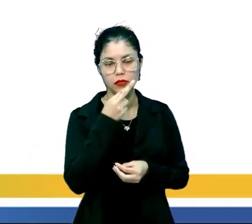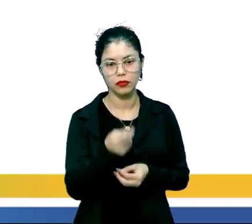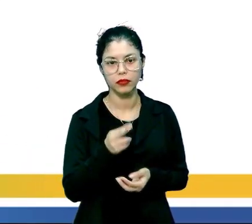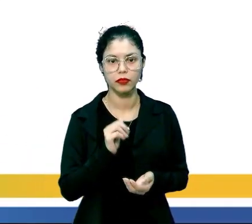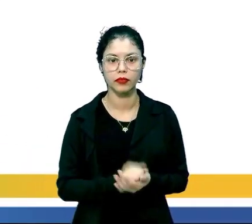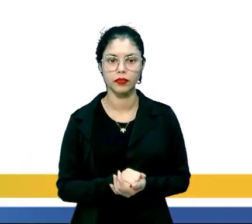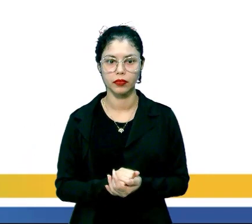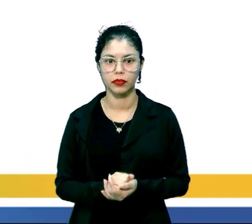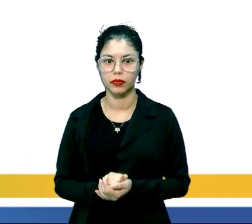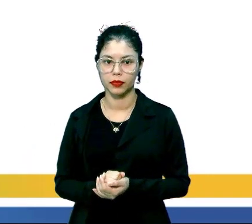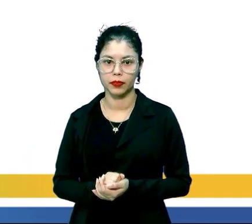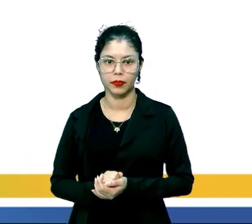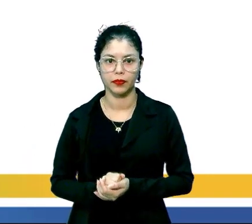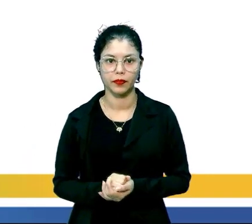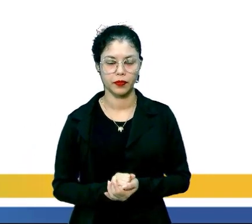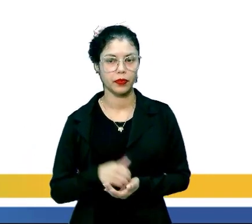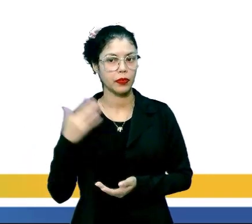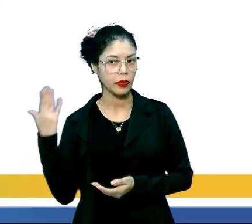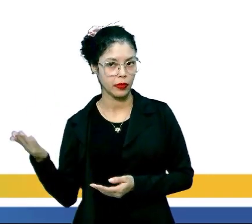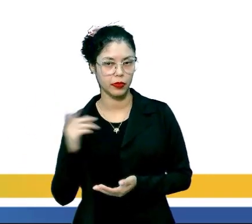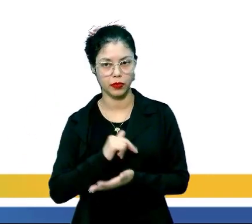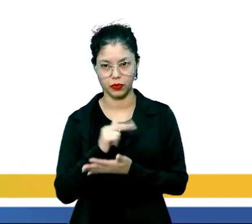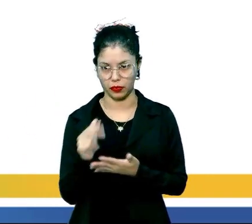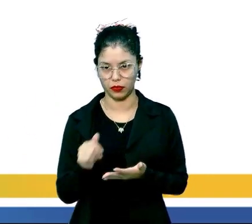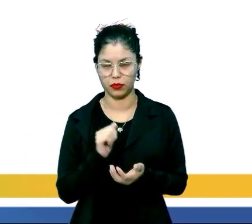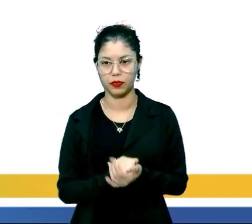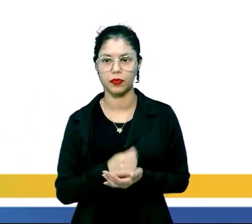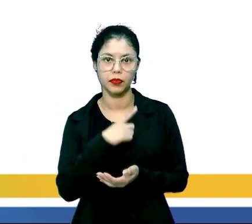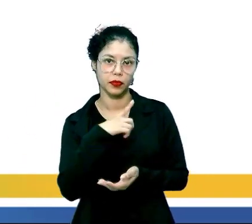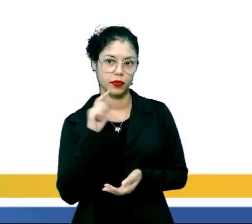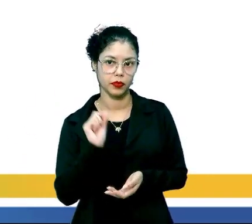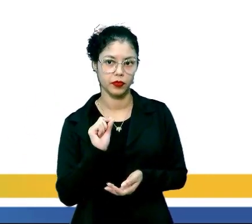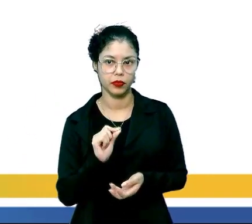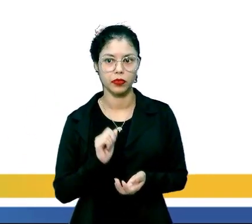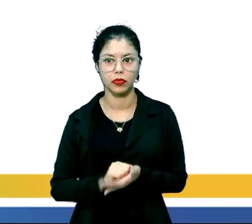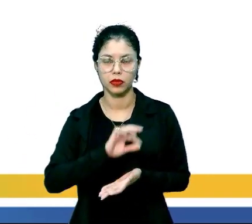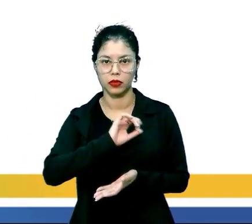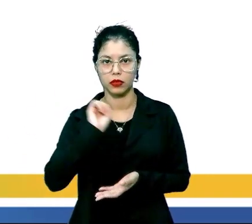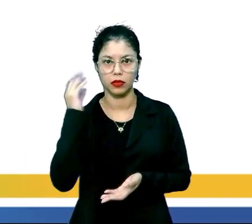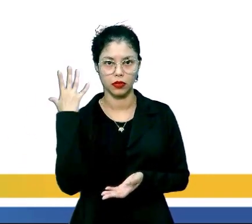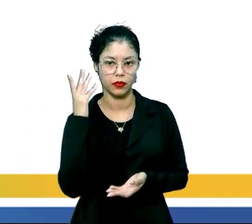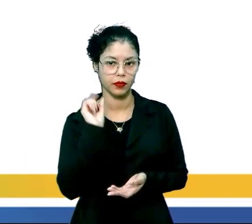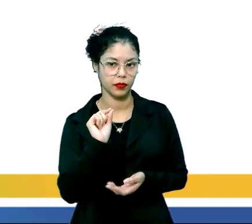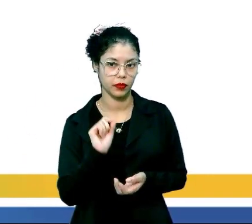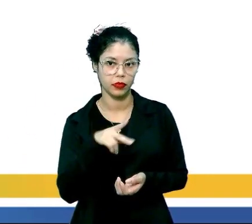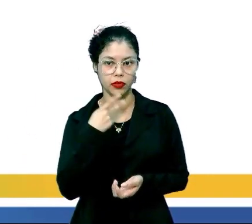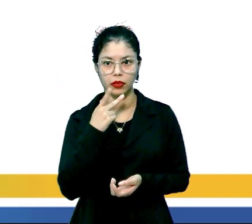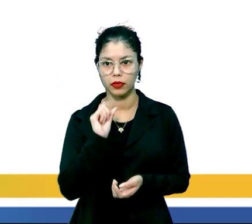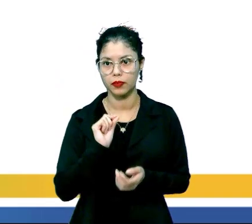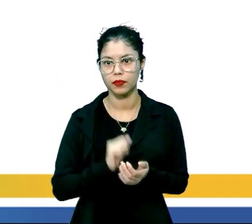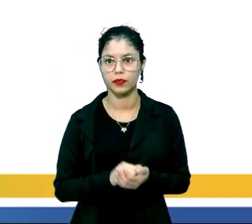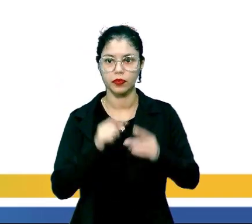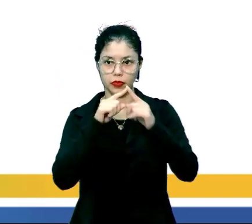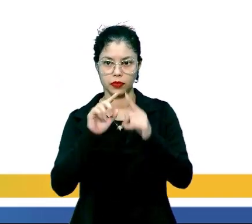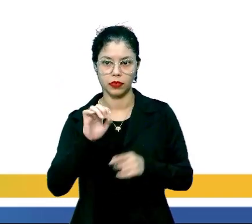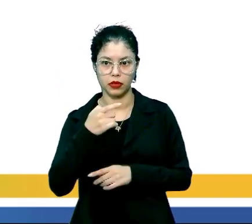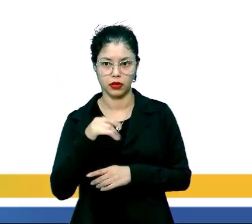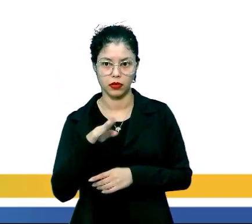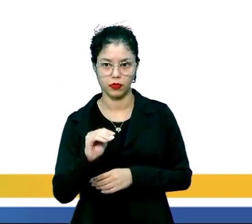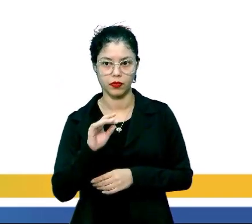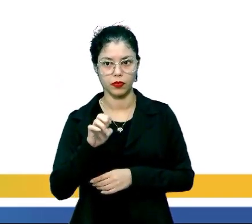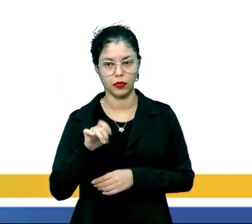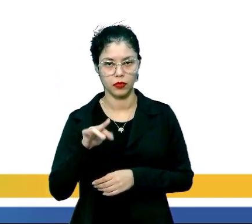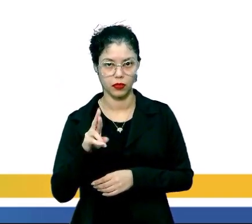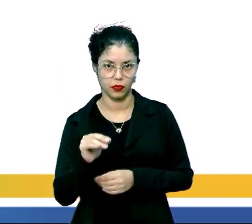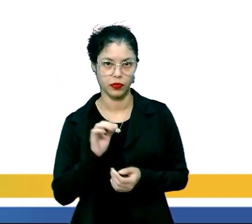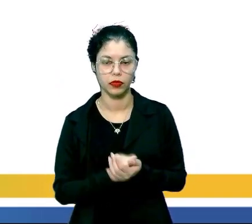a variação de entalpia. Essa variação de entalpia, pessoal, é ela que vai me dizer se a reação é endo ou exo. Então fiz